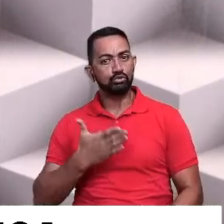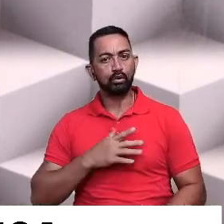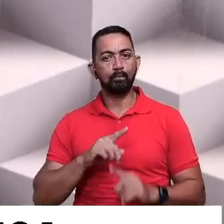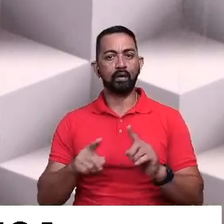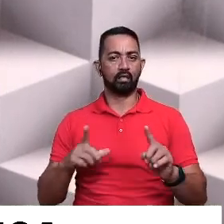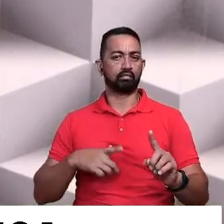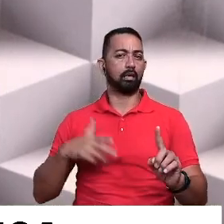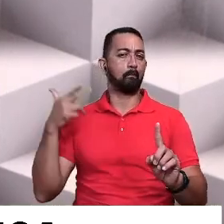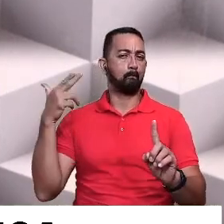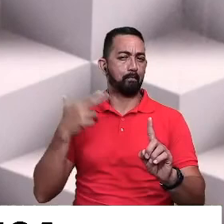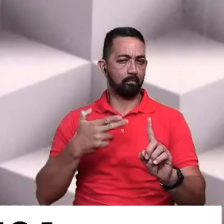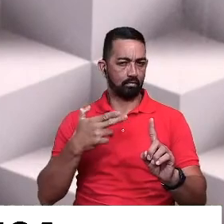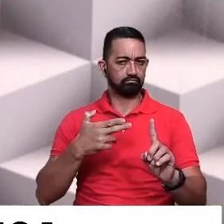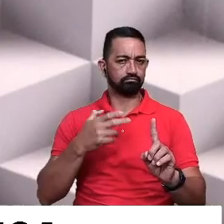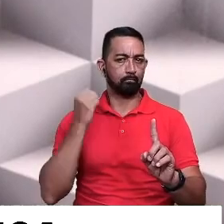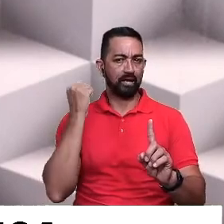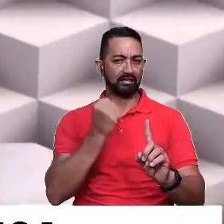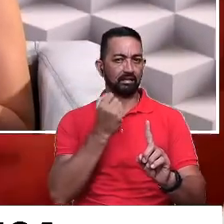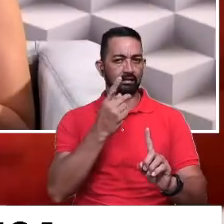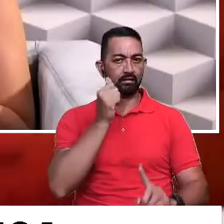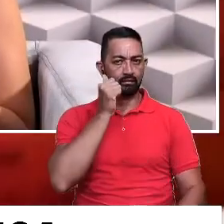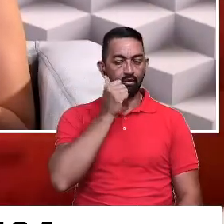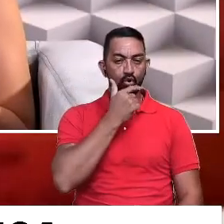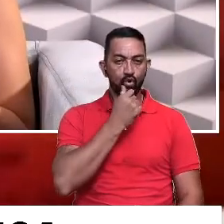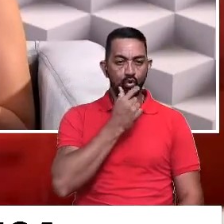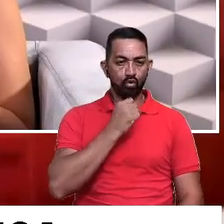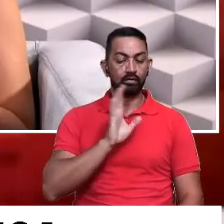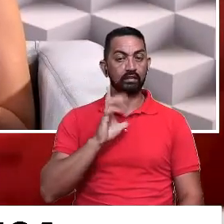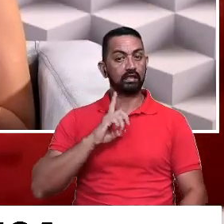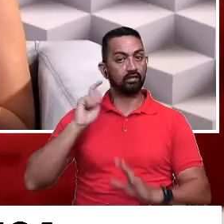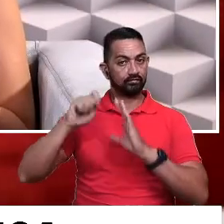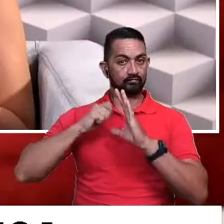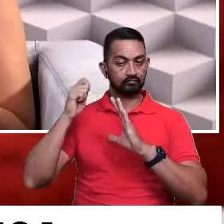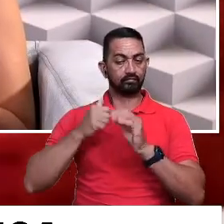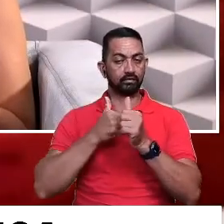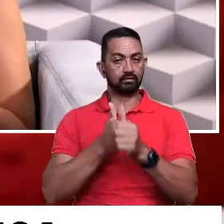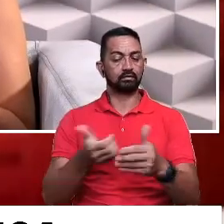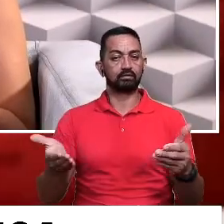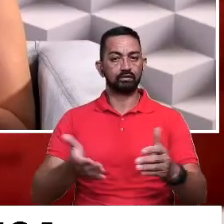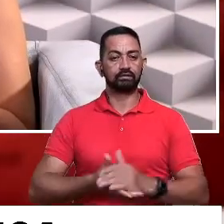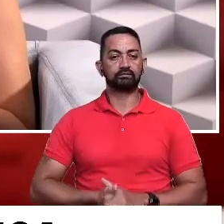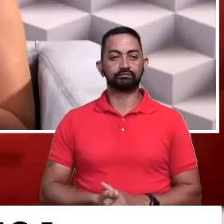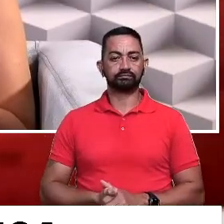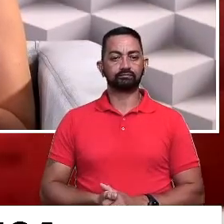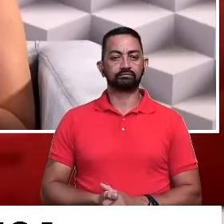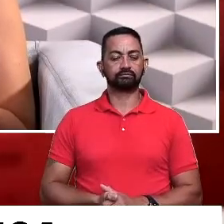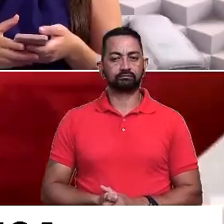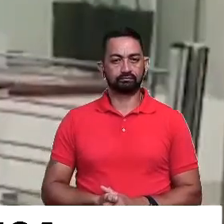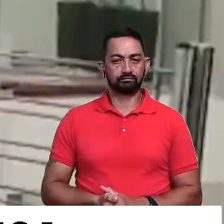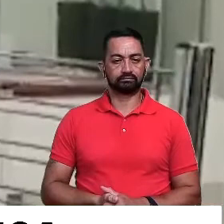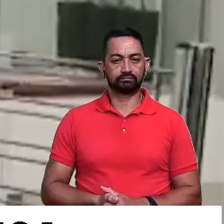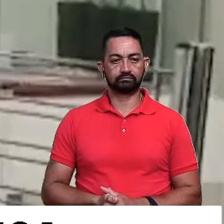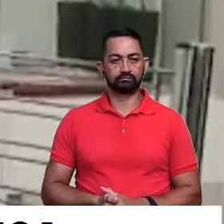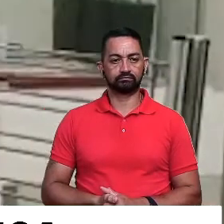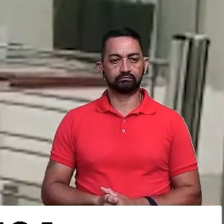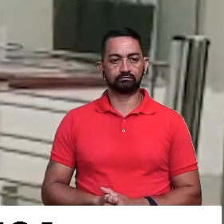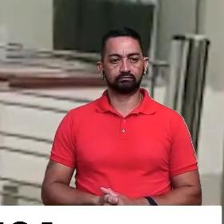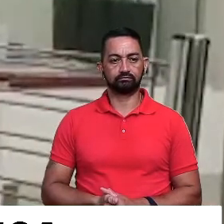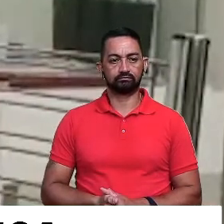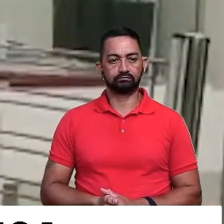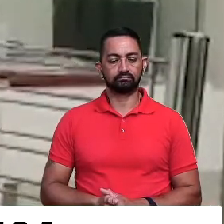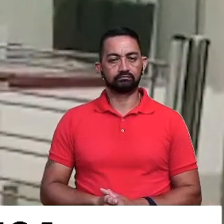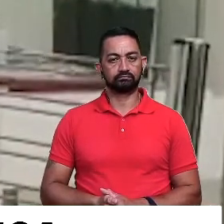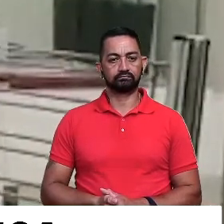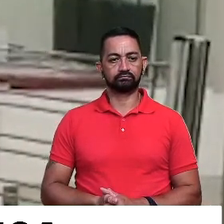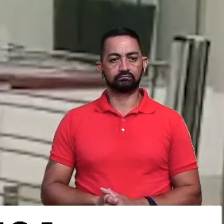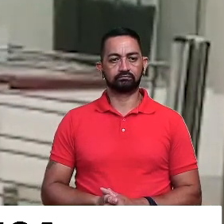Vanderlei, mas acabaram matando a vítima. Pois é, a gente tem esse vídeo e nós vamos acompanhar agora. Eu sou